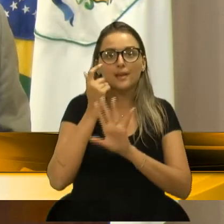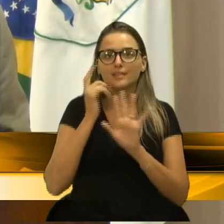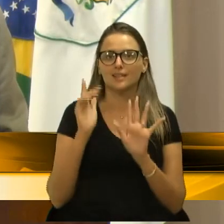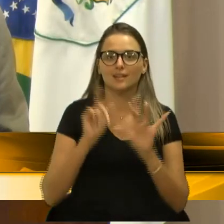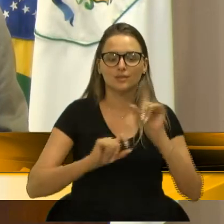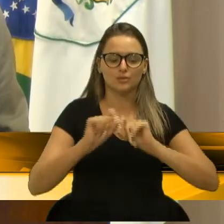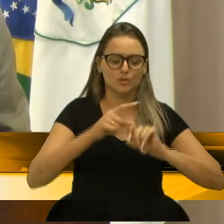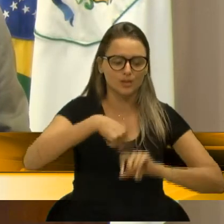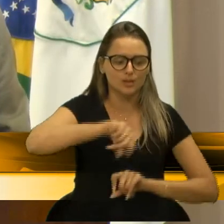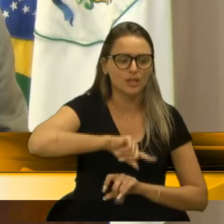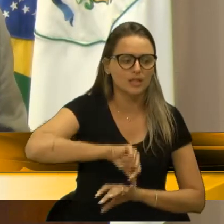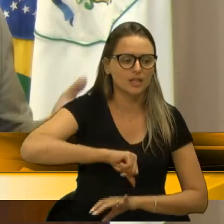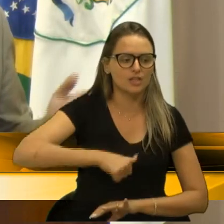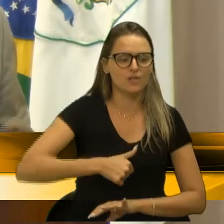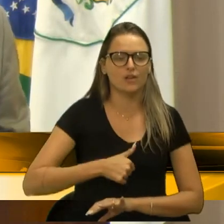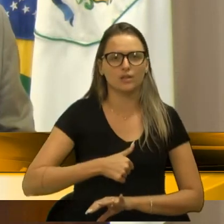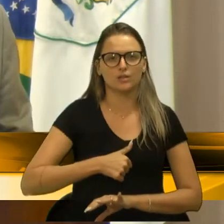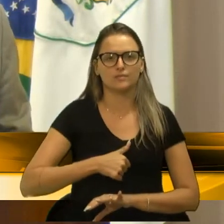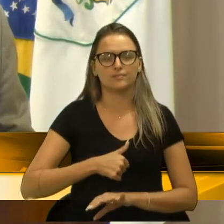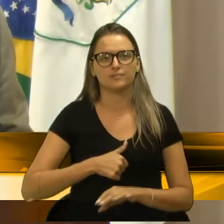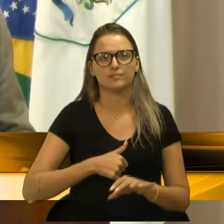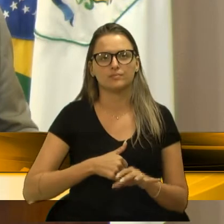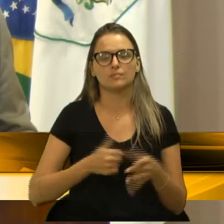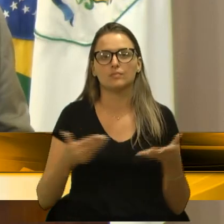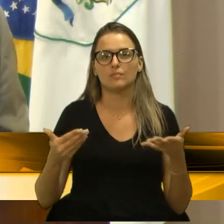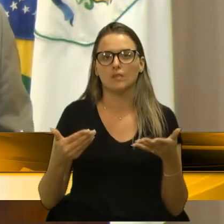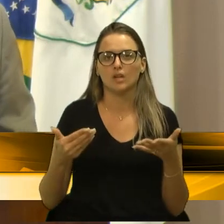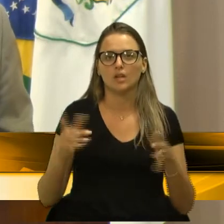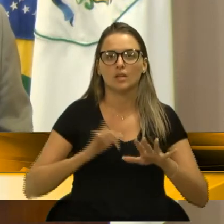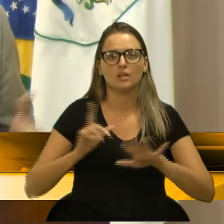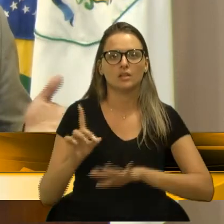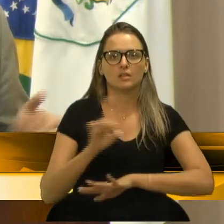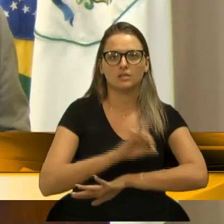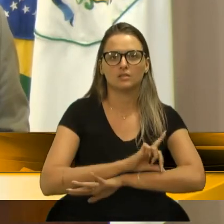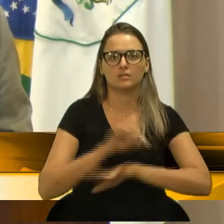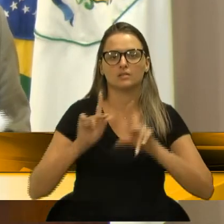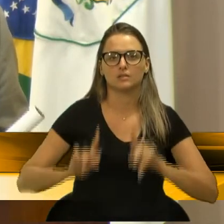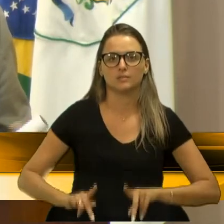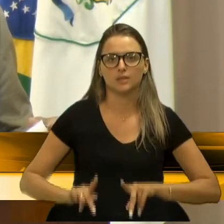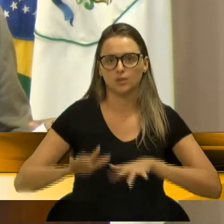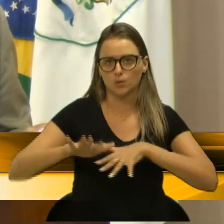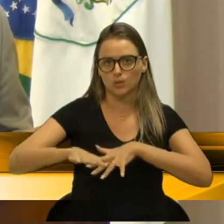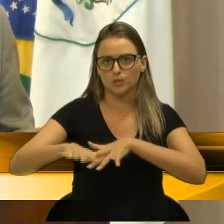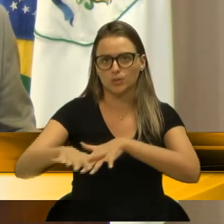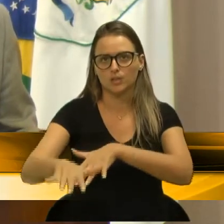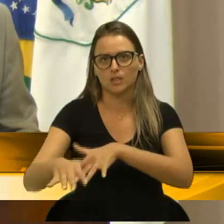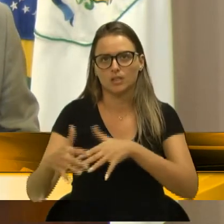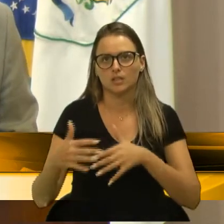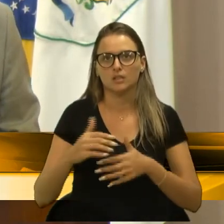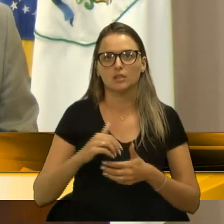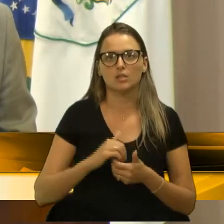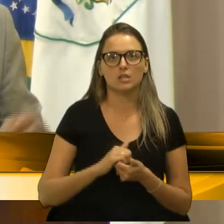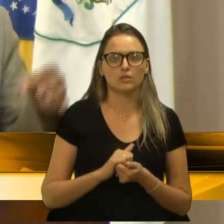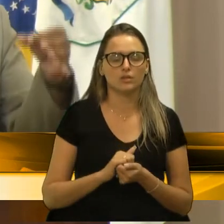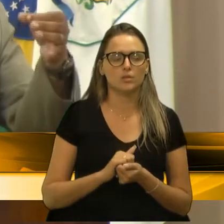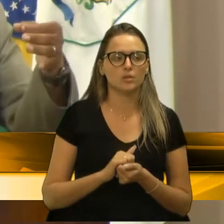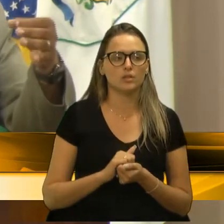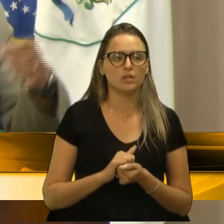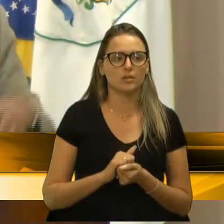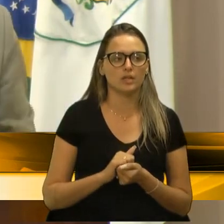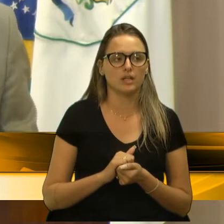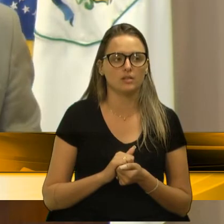nossos atos. Esses dias, uma pessoa no trânsito estava na sinaleira e